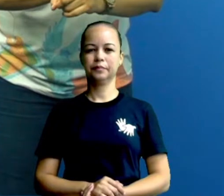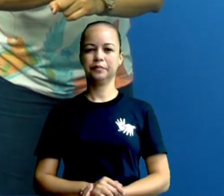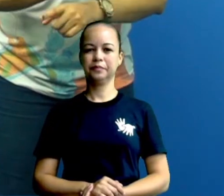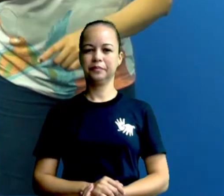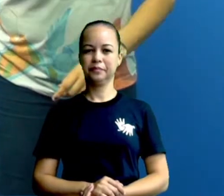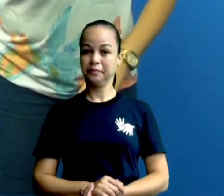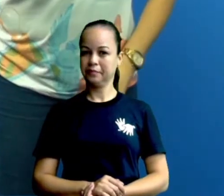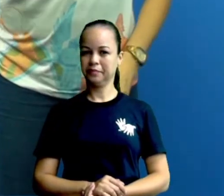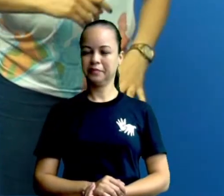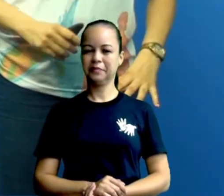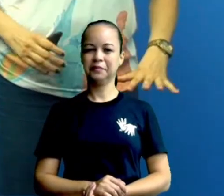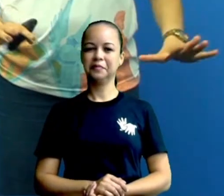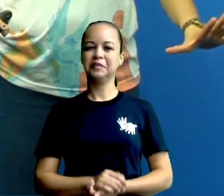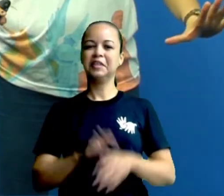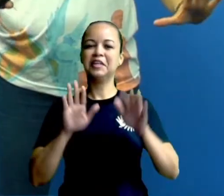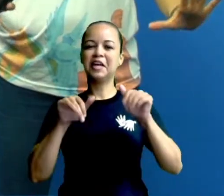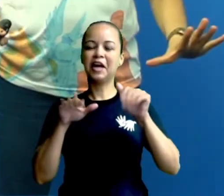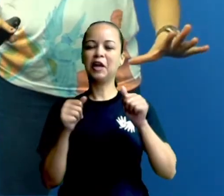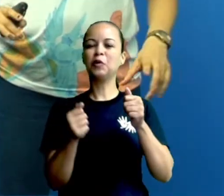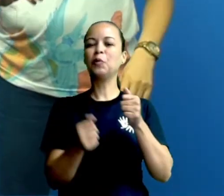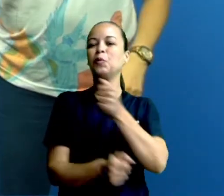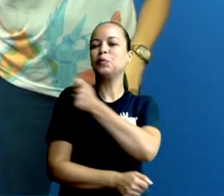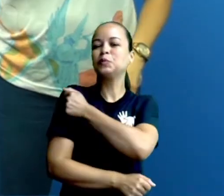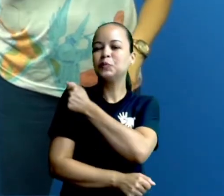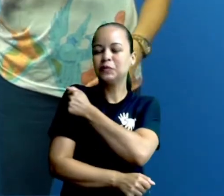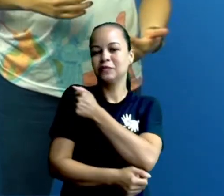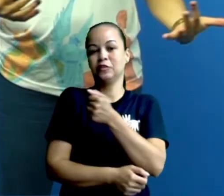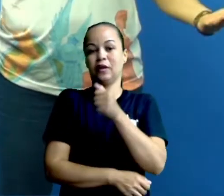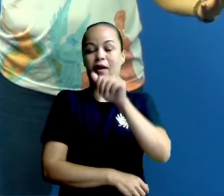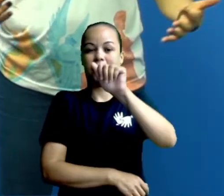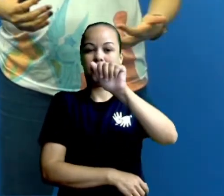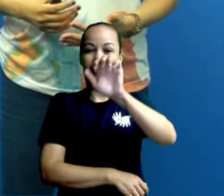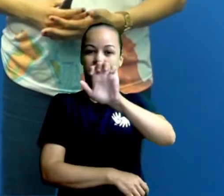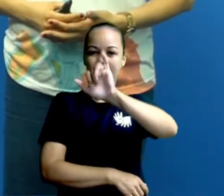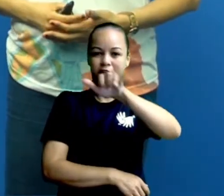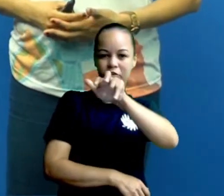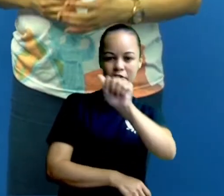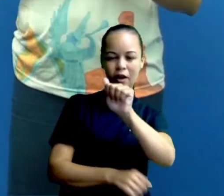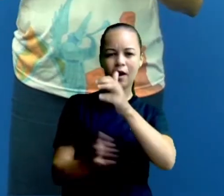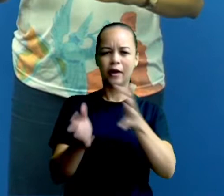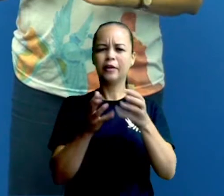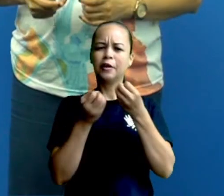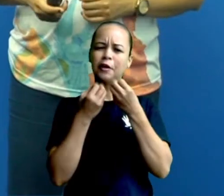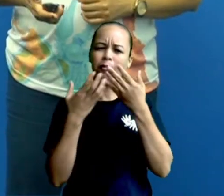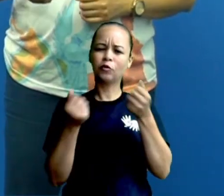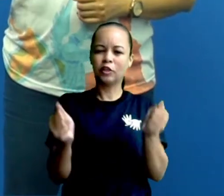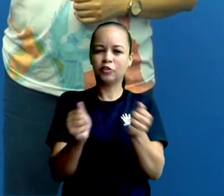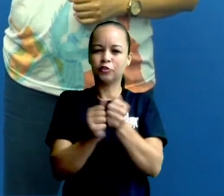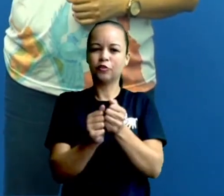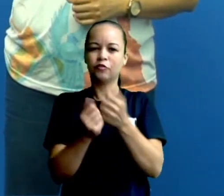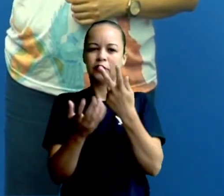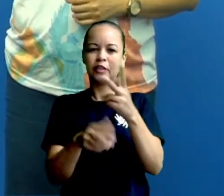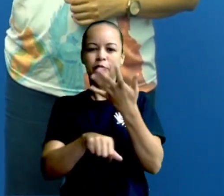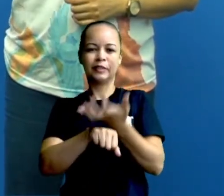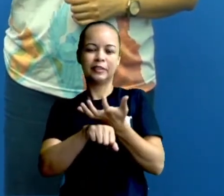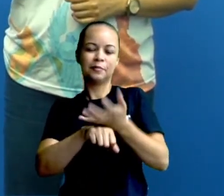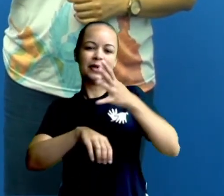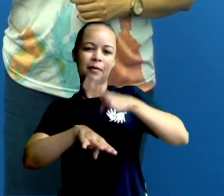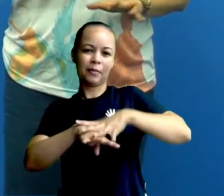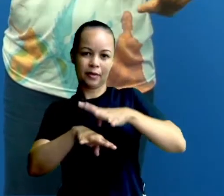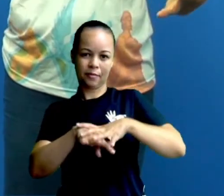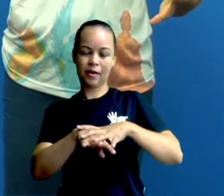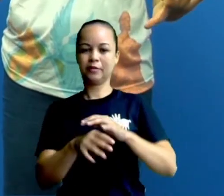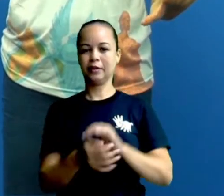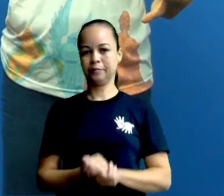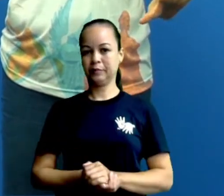E aí, turma da ESA, que bom estar aqui de novo com vocês para mais uma aula de matemática. Então vem comigo,